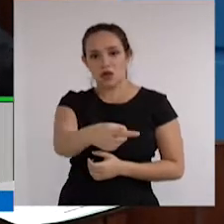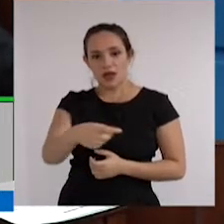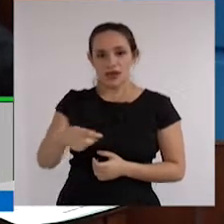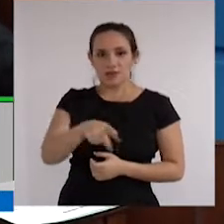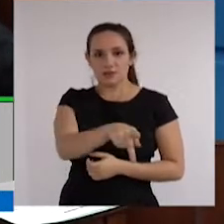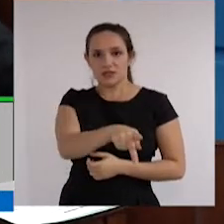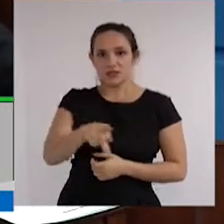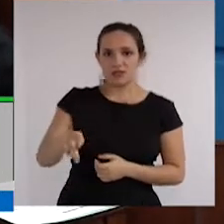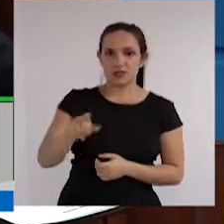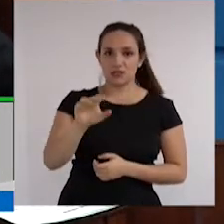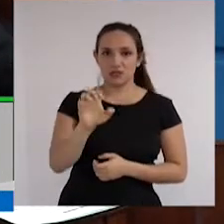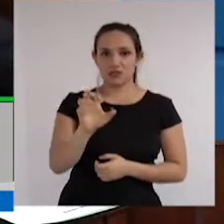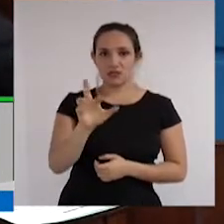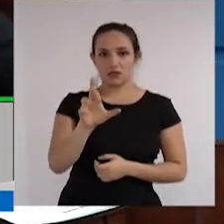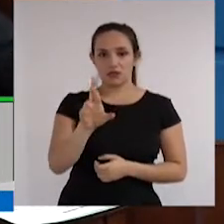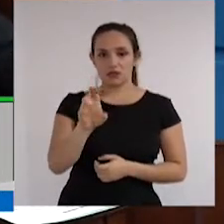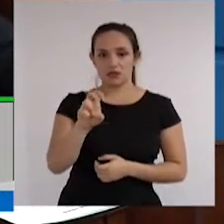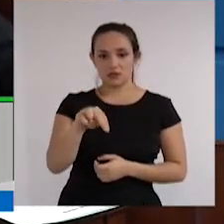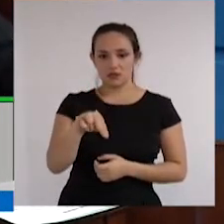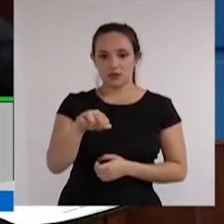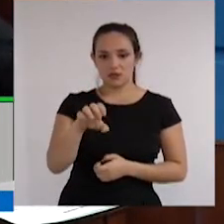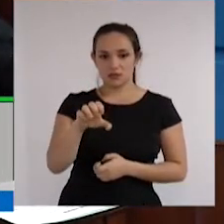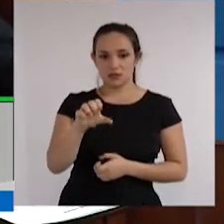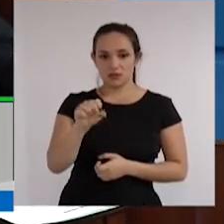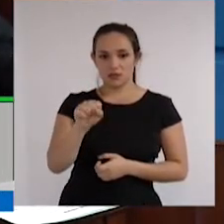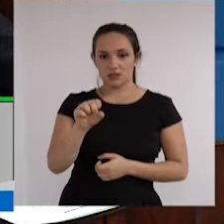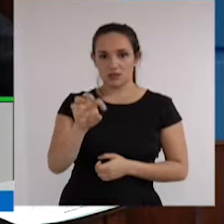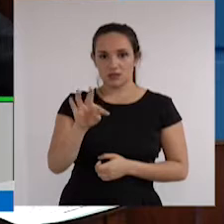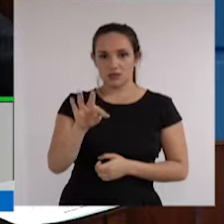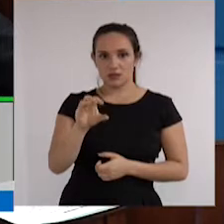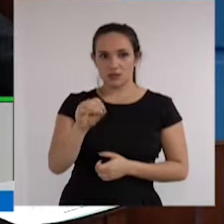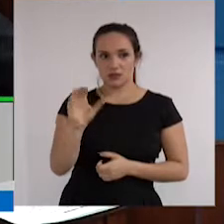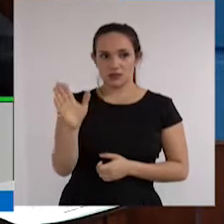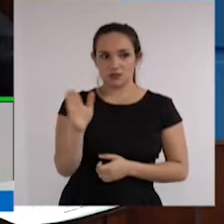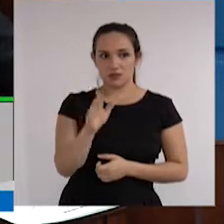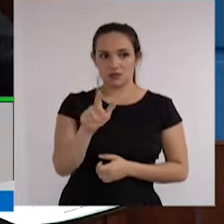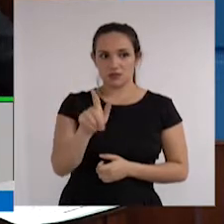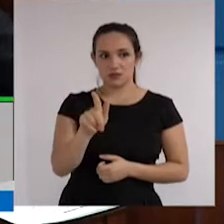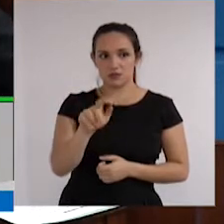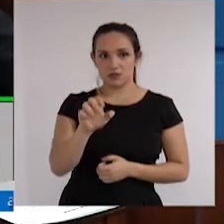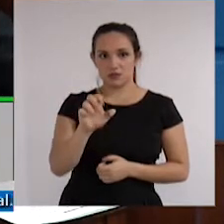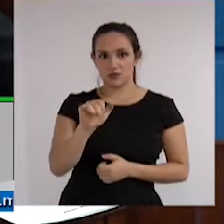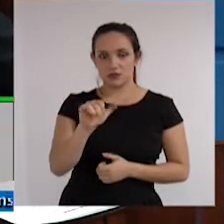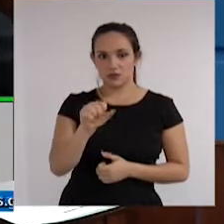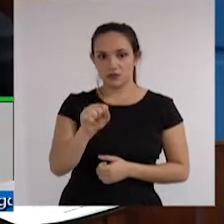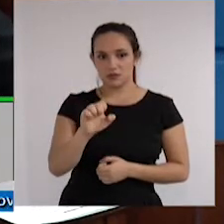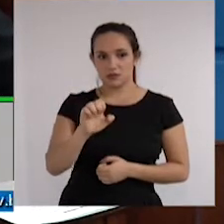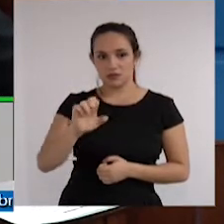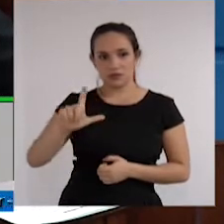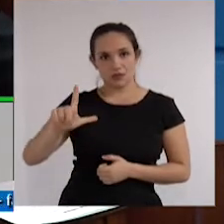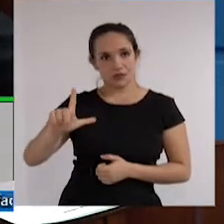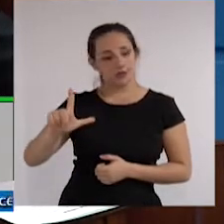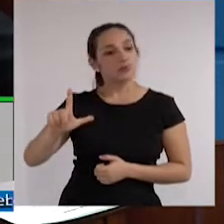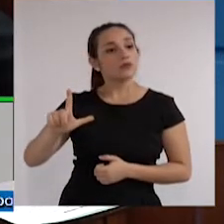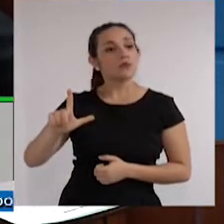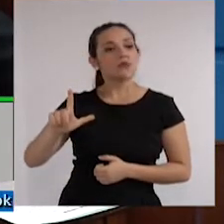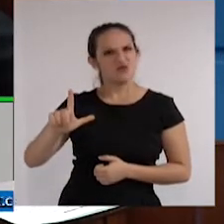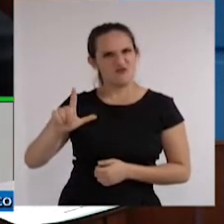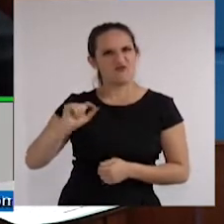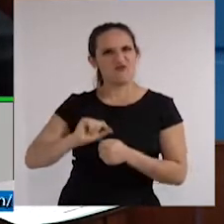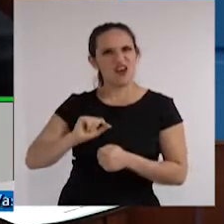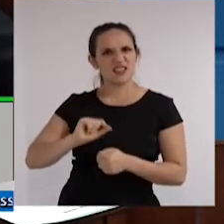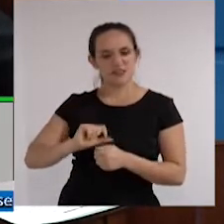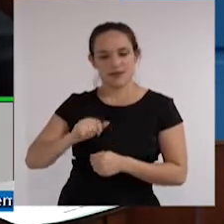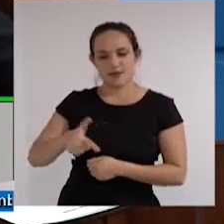Geisel, assumiu o controle sobre execuções